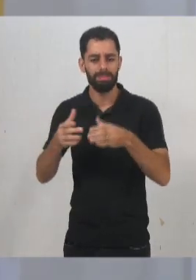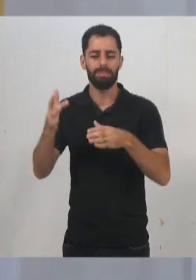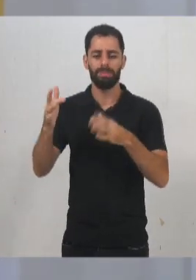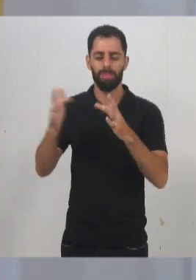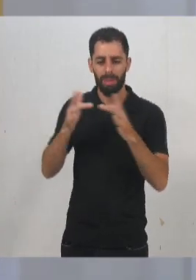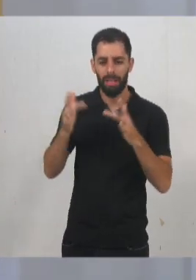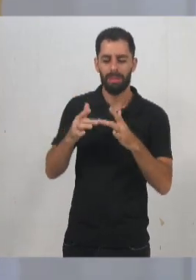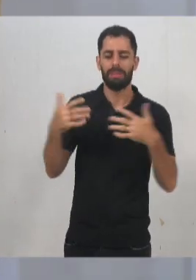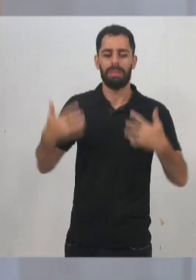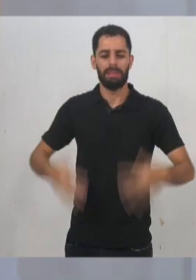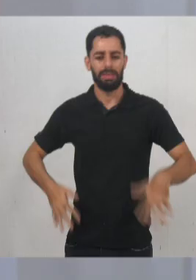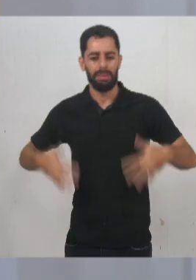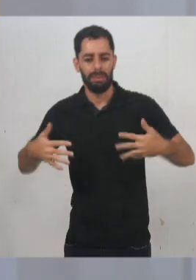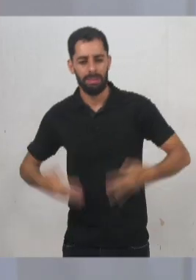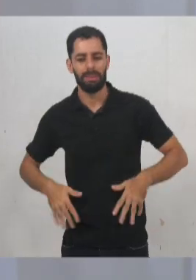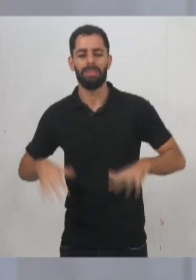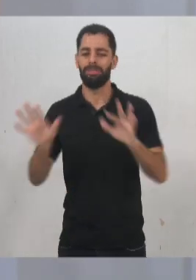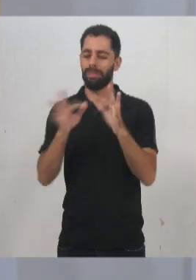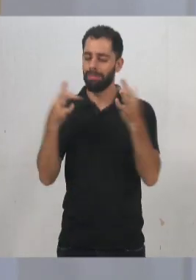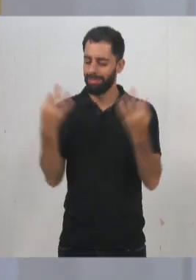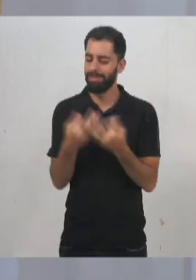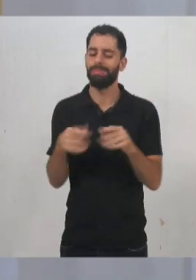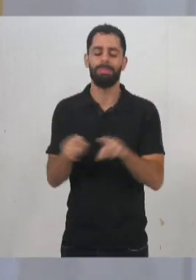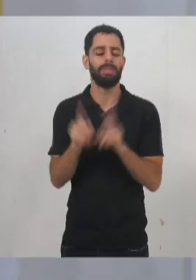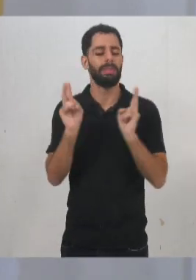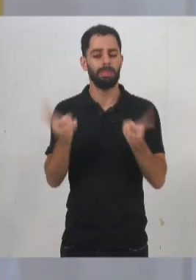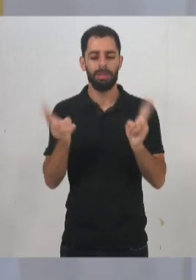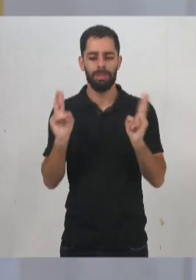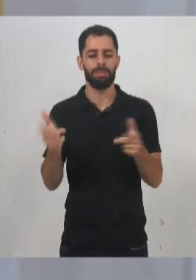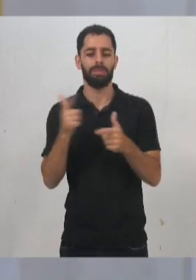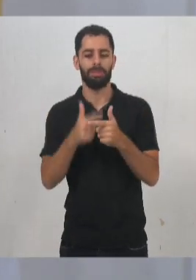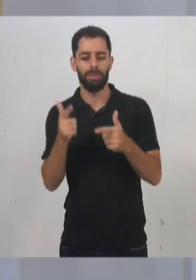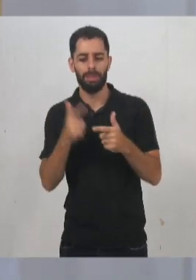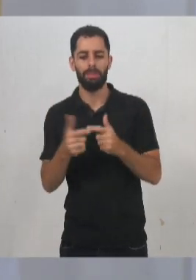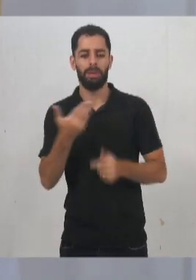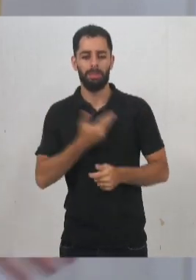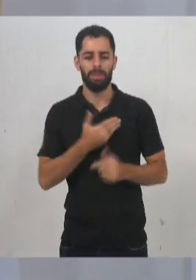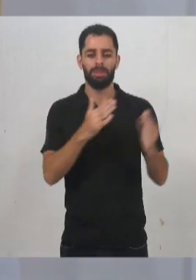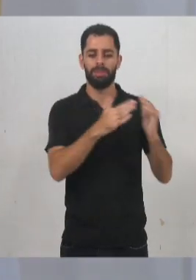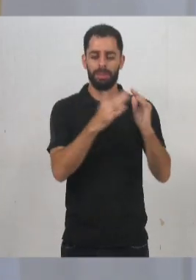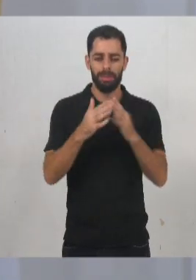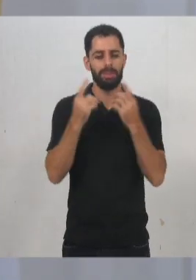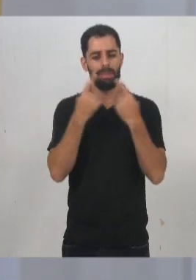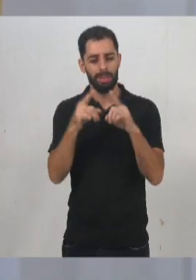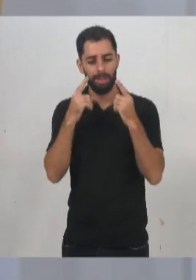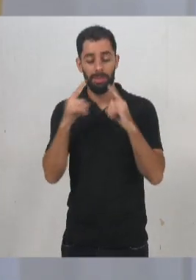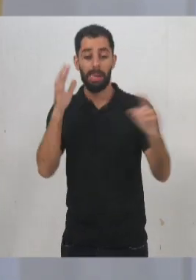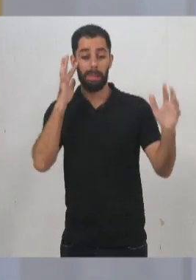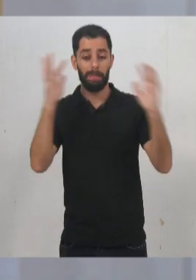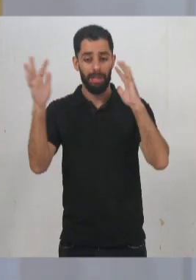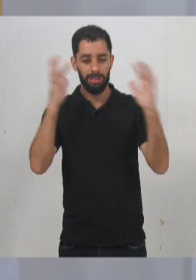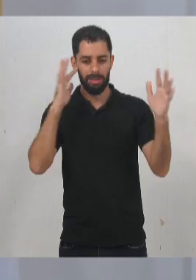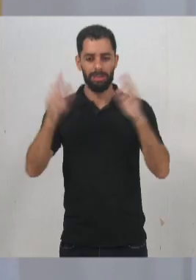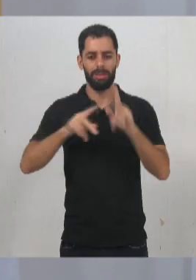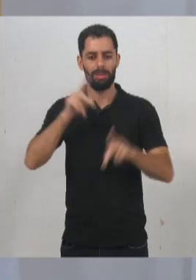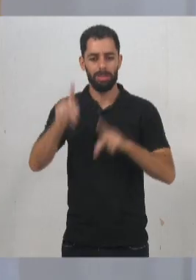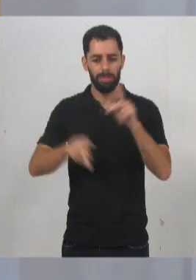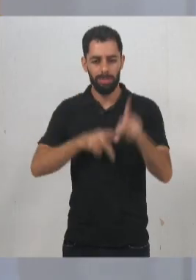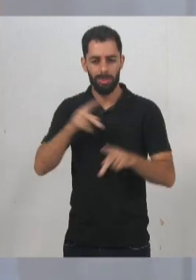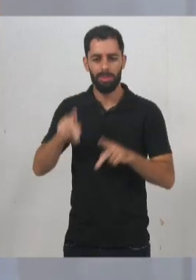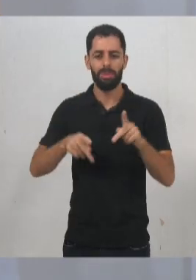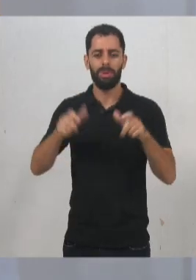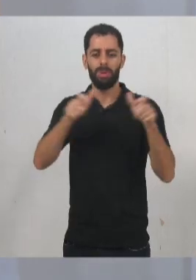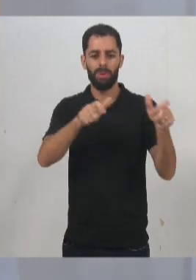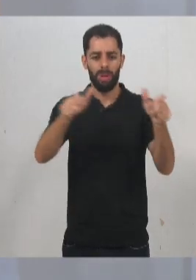né a nossa família convive com essa né familiares amigos vizinhos convive com essa situação imagina né o povo que tá em